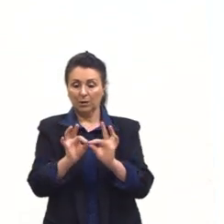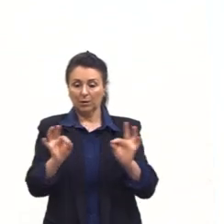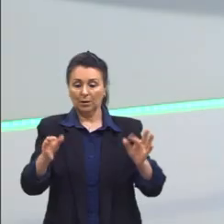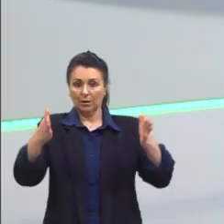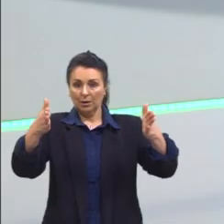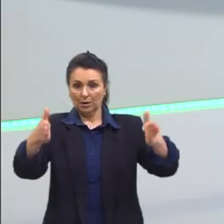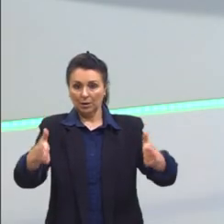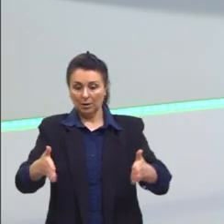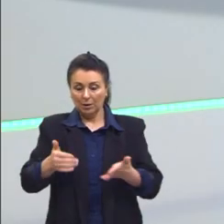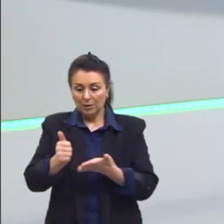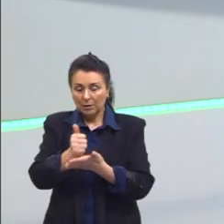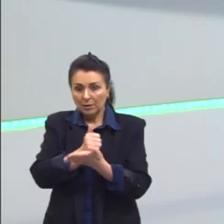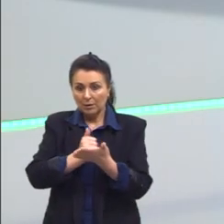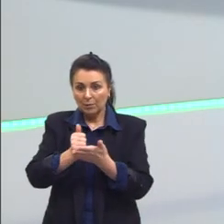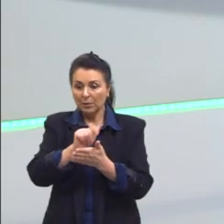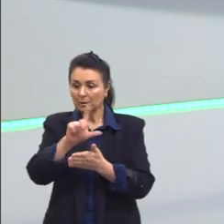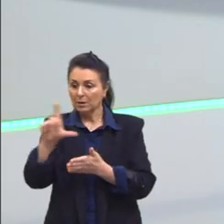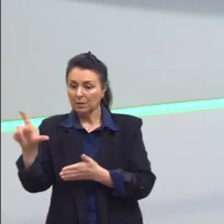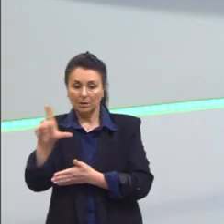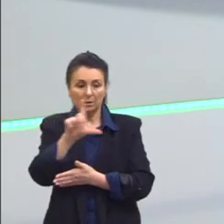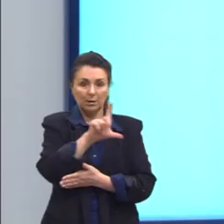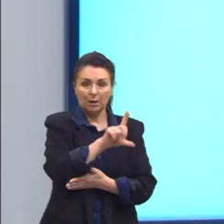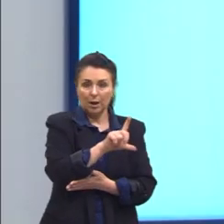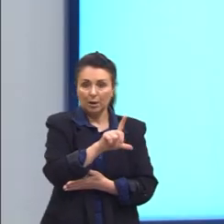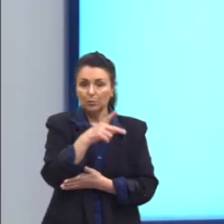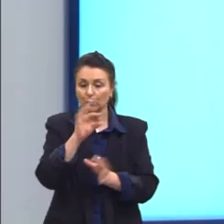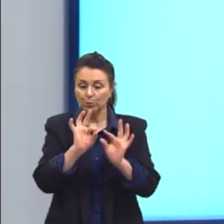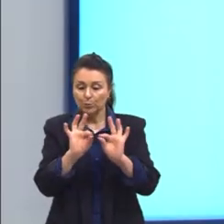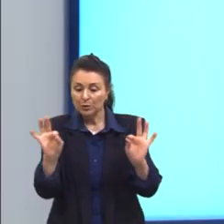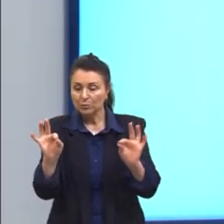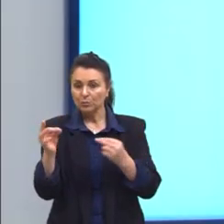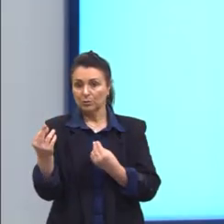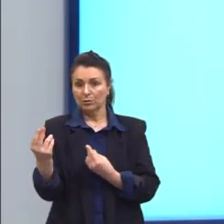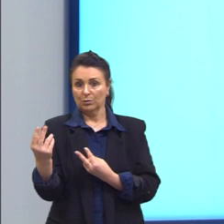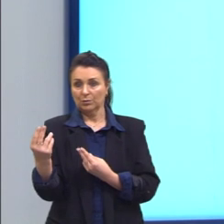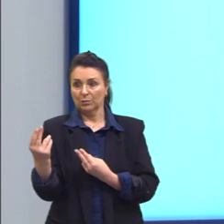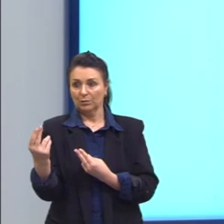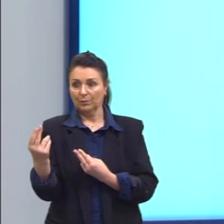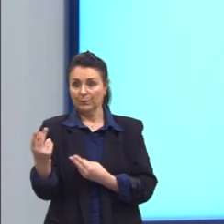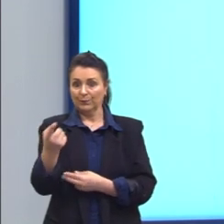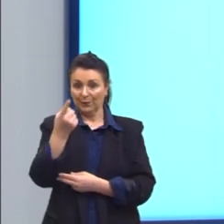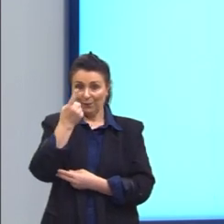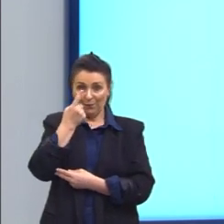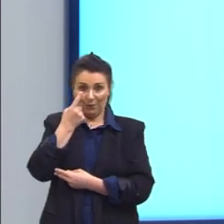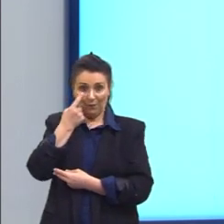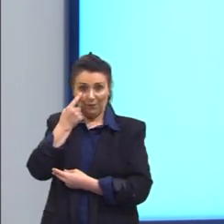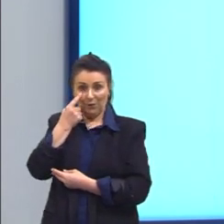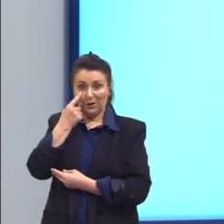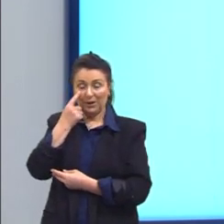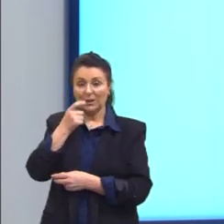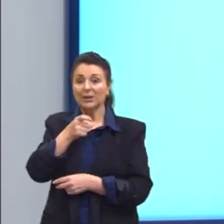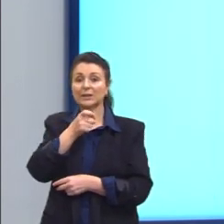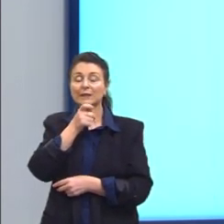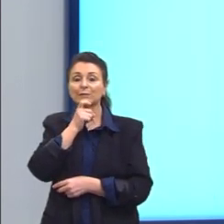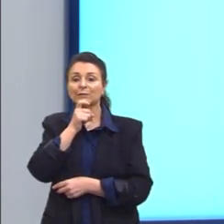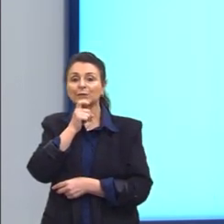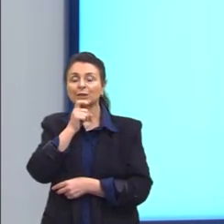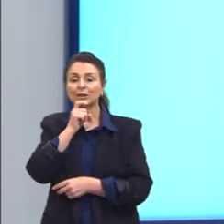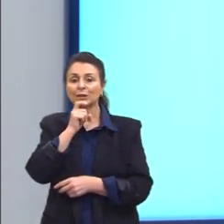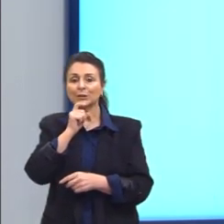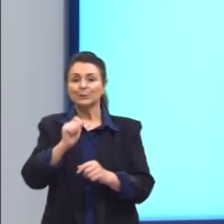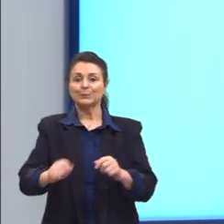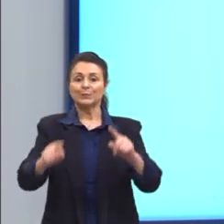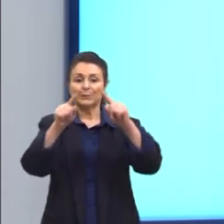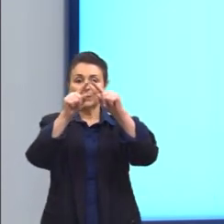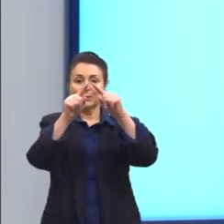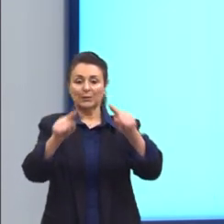e arestas laterais de mesma medida então aqui eu puxei essa figura para gente visualizar um triângulo